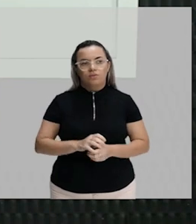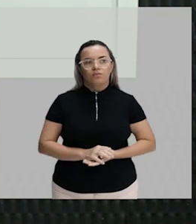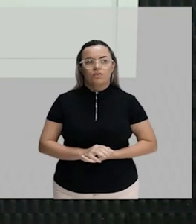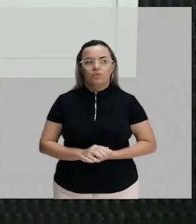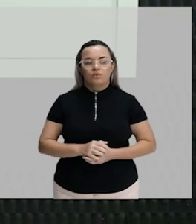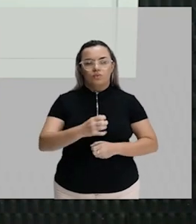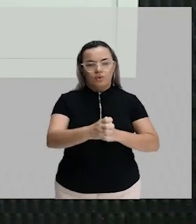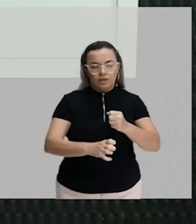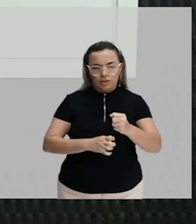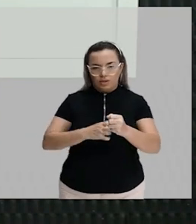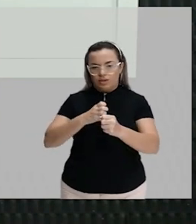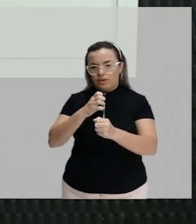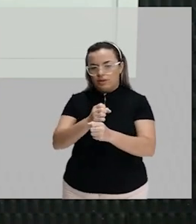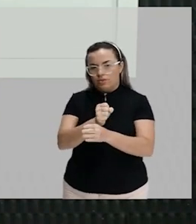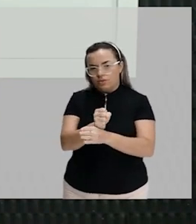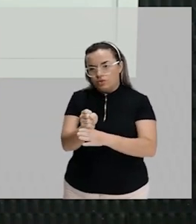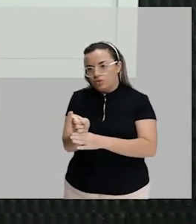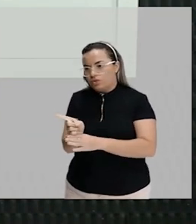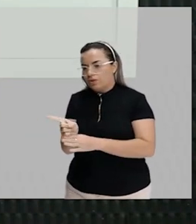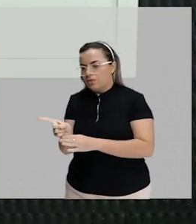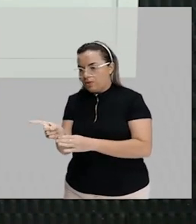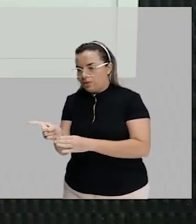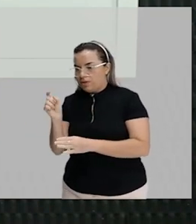elétrons tá ok